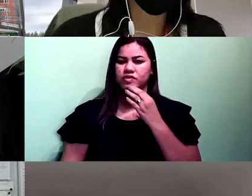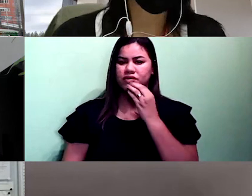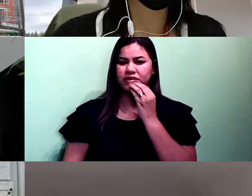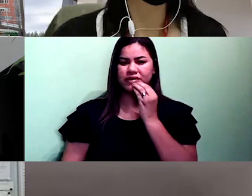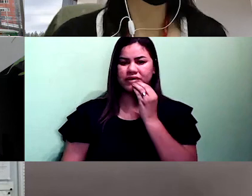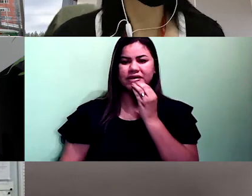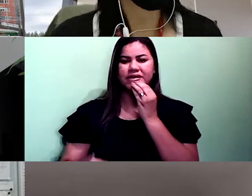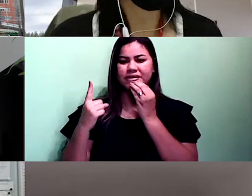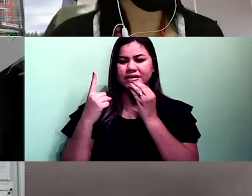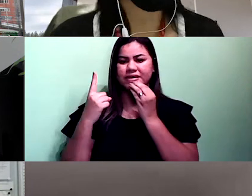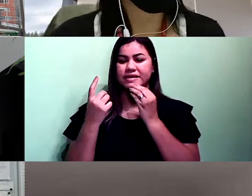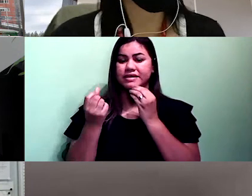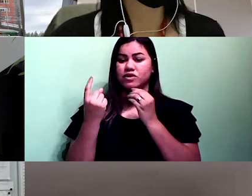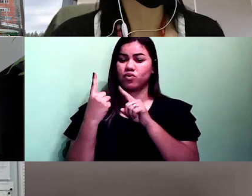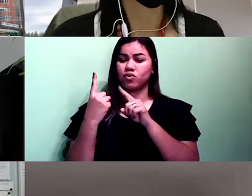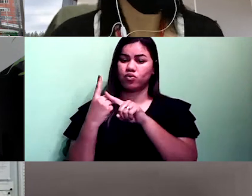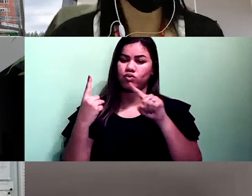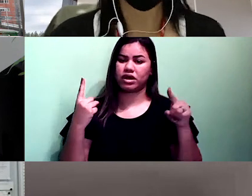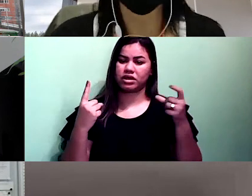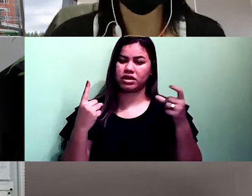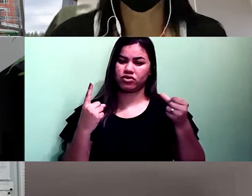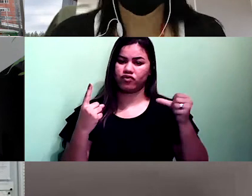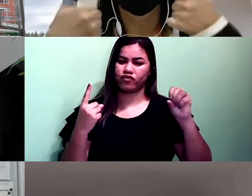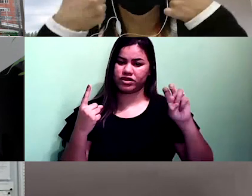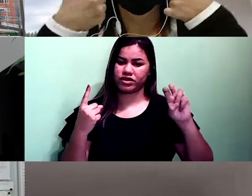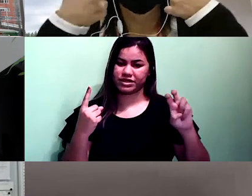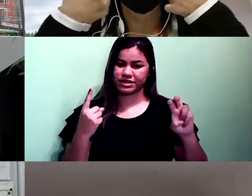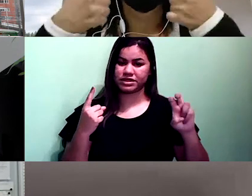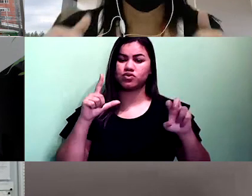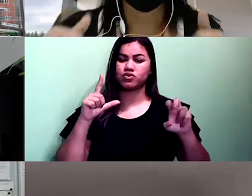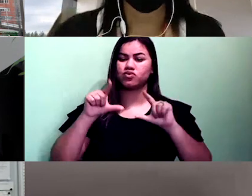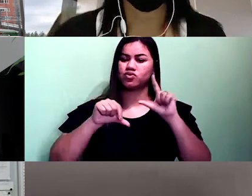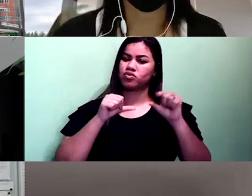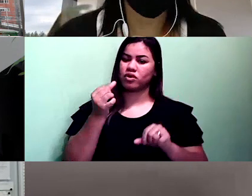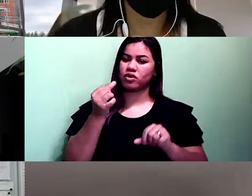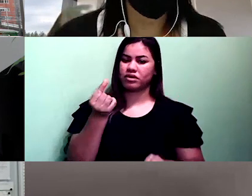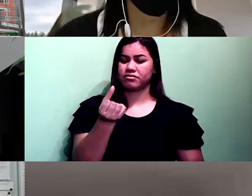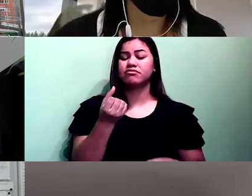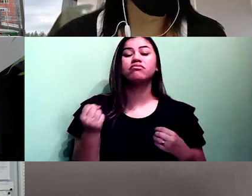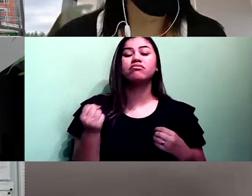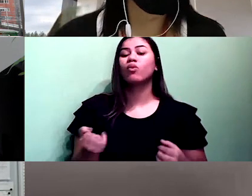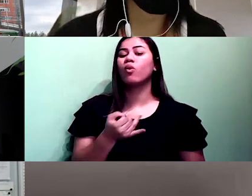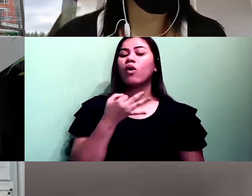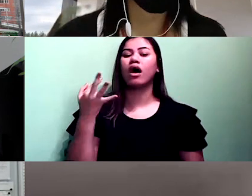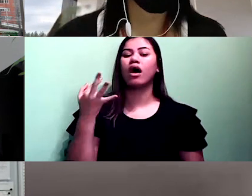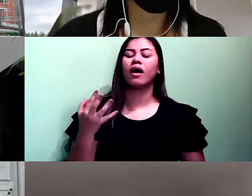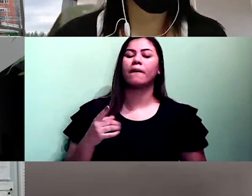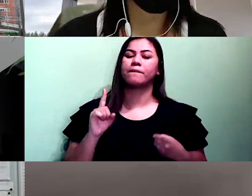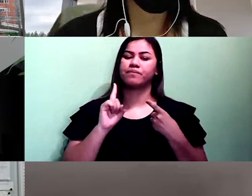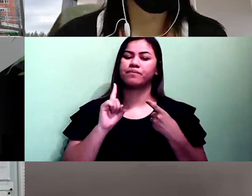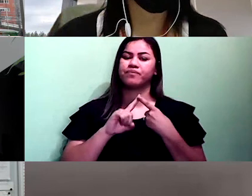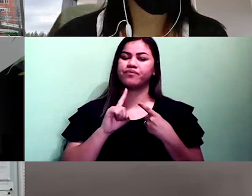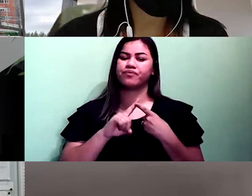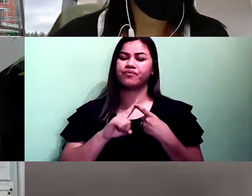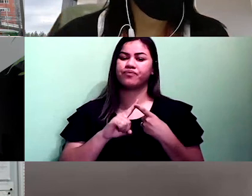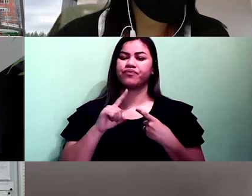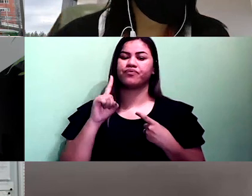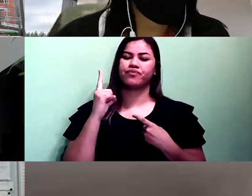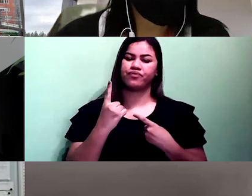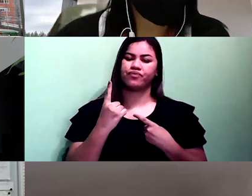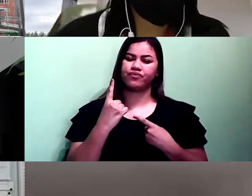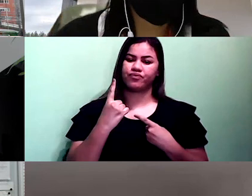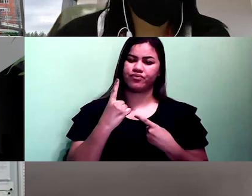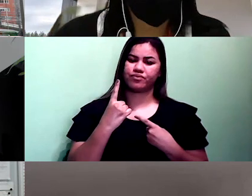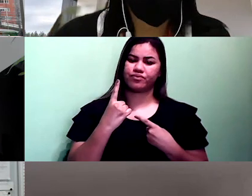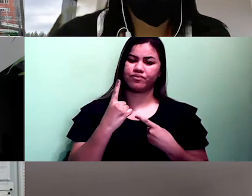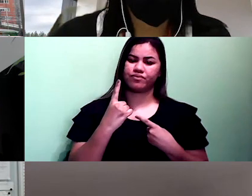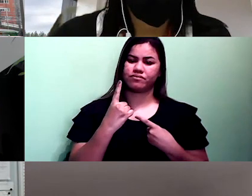1 a 95, isso. 1 a 95? Isso. Então, primeiro, número 1.